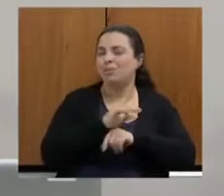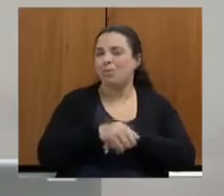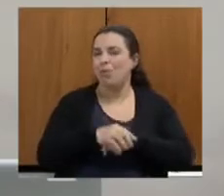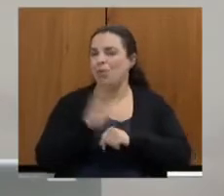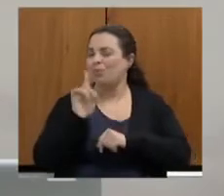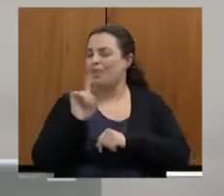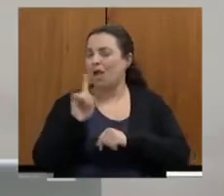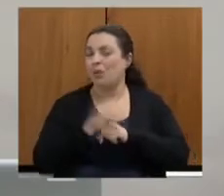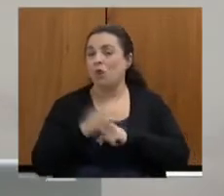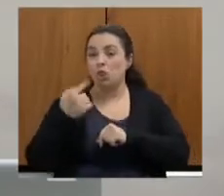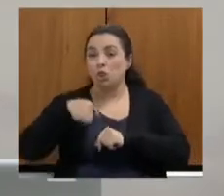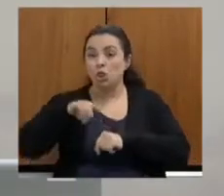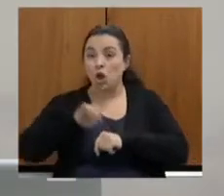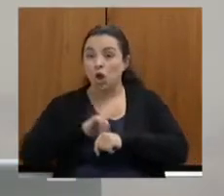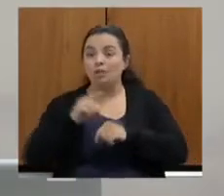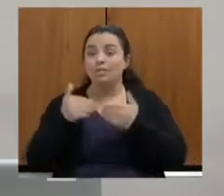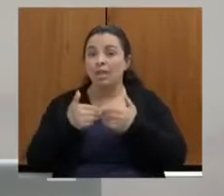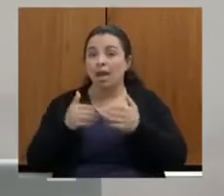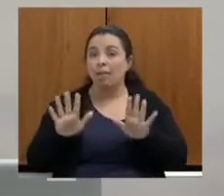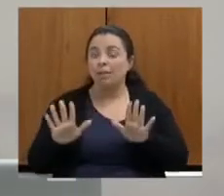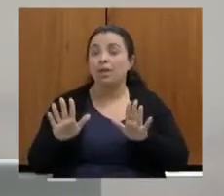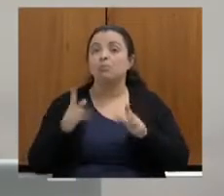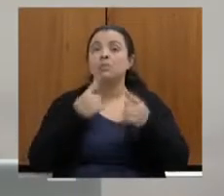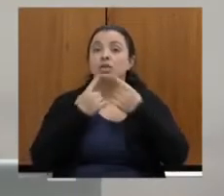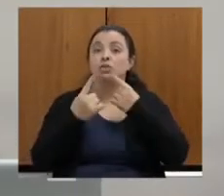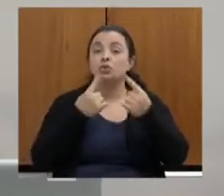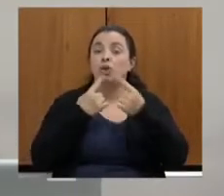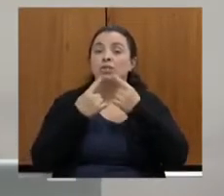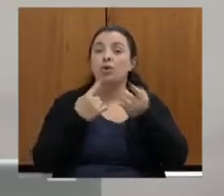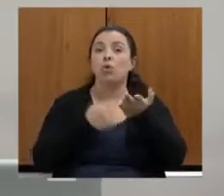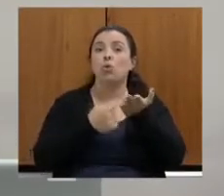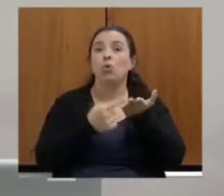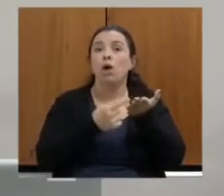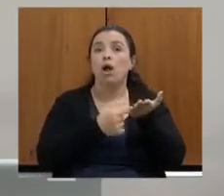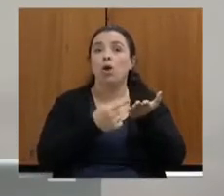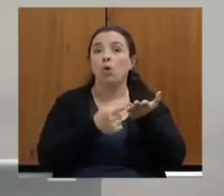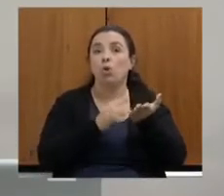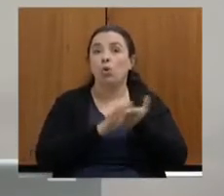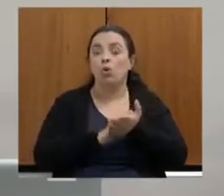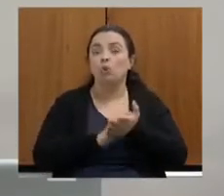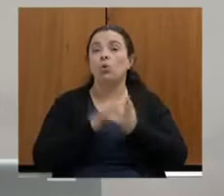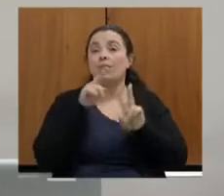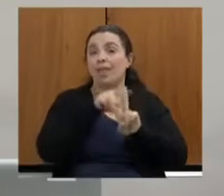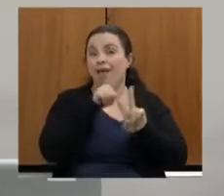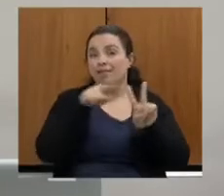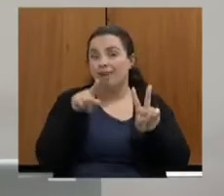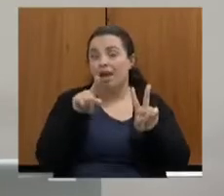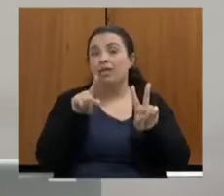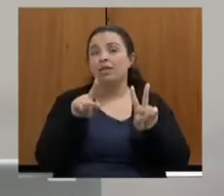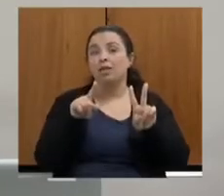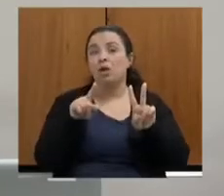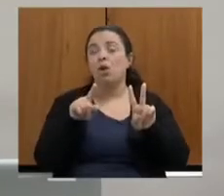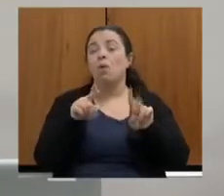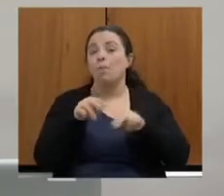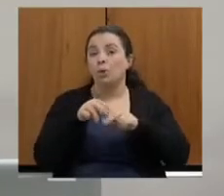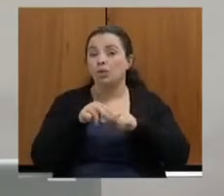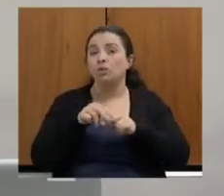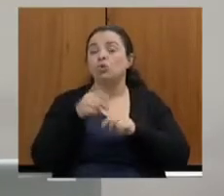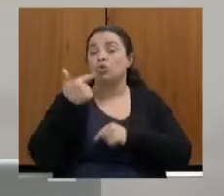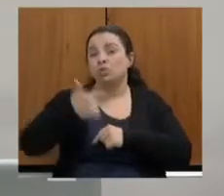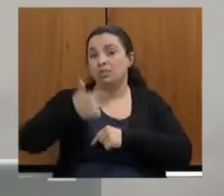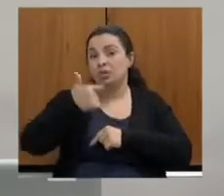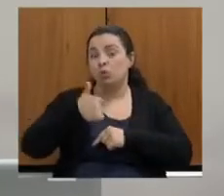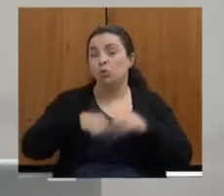nós aqui que abrimos a discussão do acordo da Vale em relação ao segundo crime de lembro